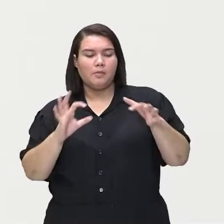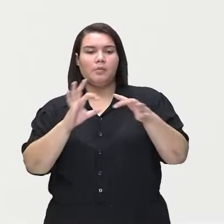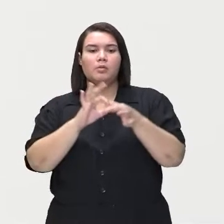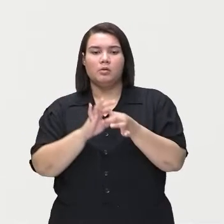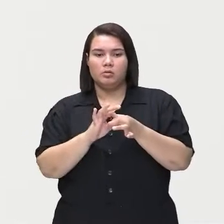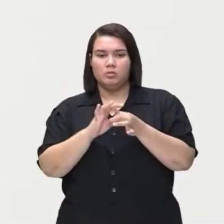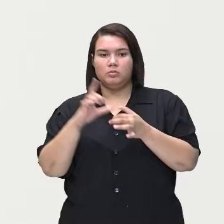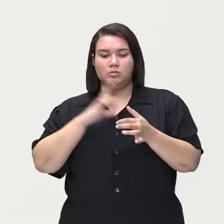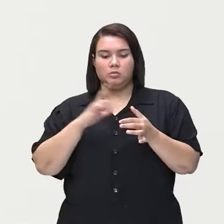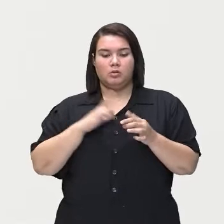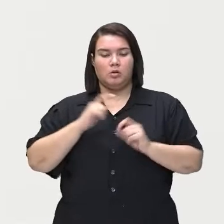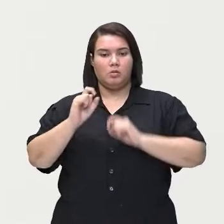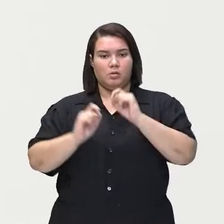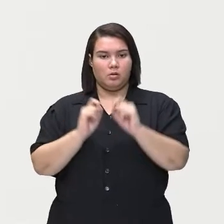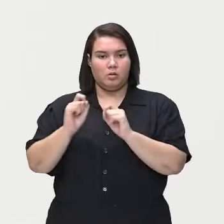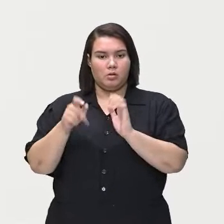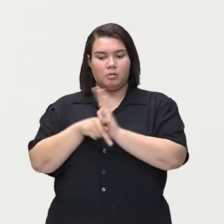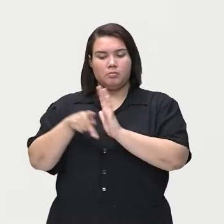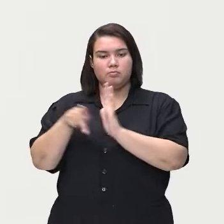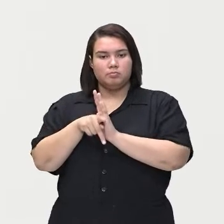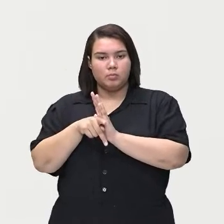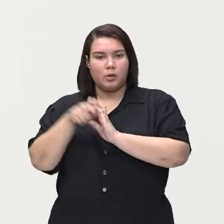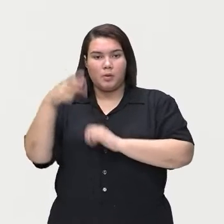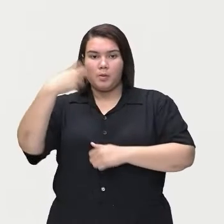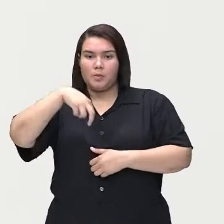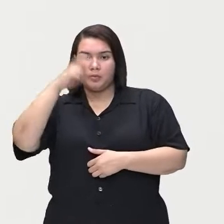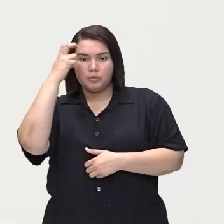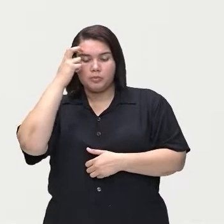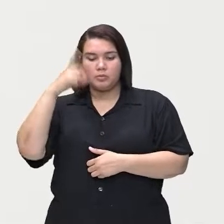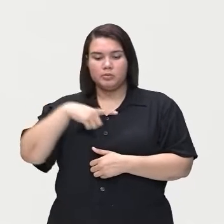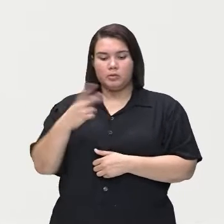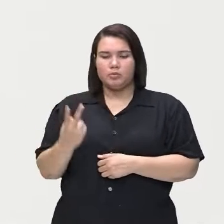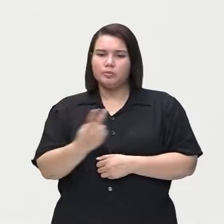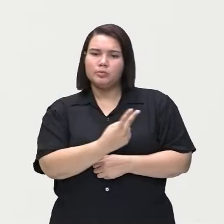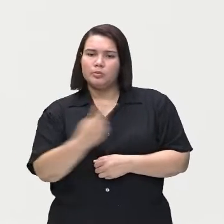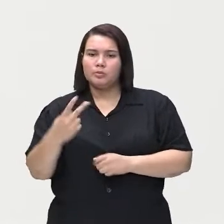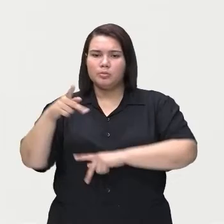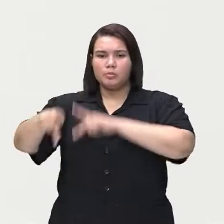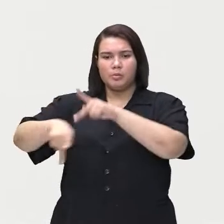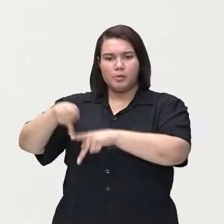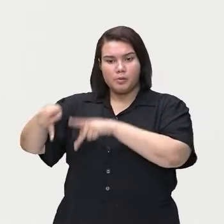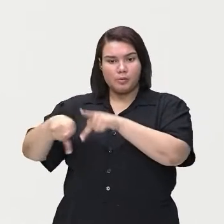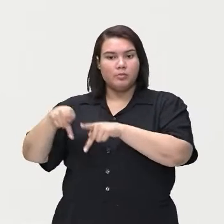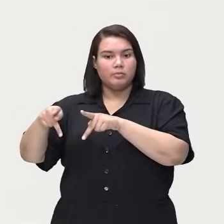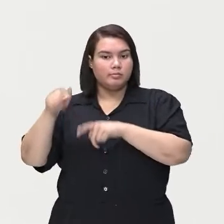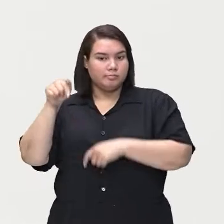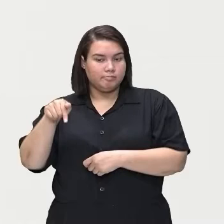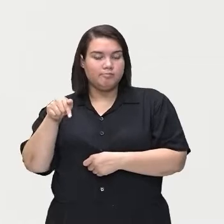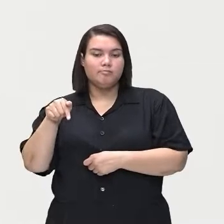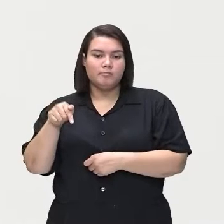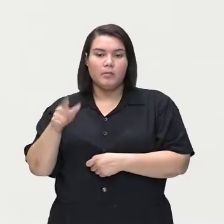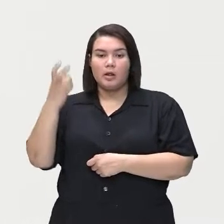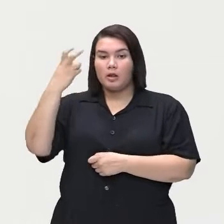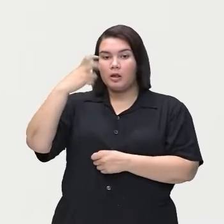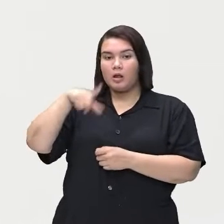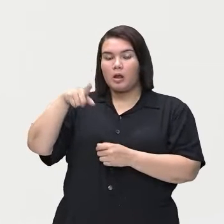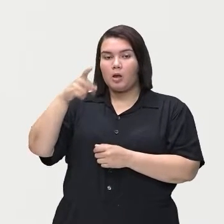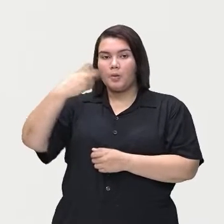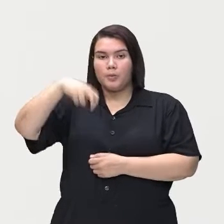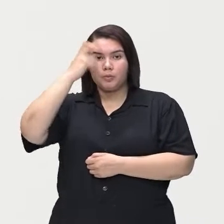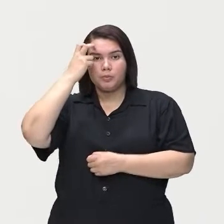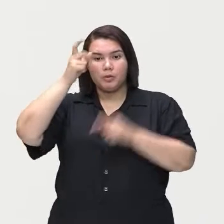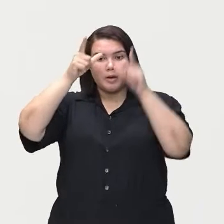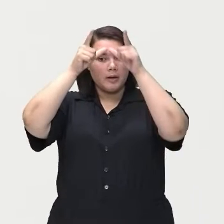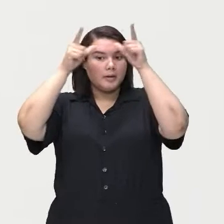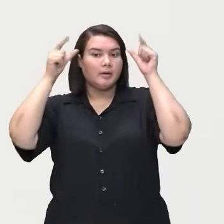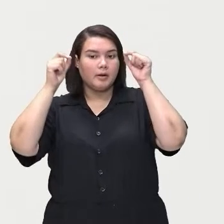da integração da cultura desses dois povos, da cultura grega, que os